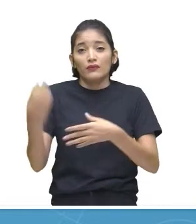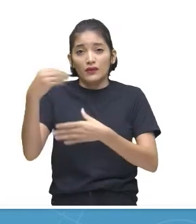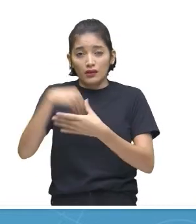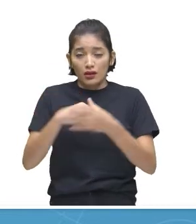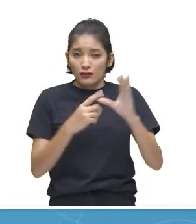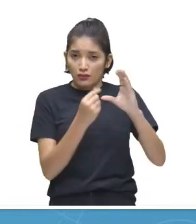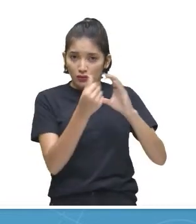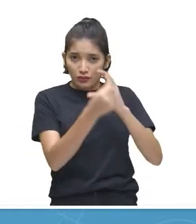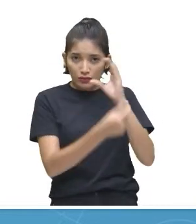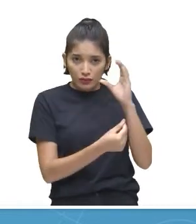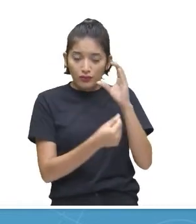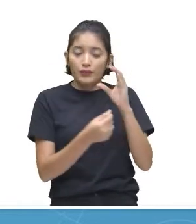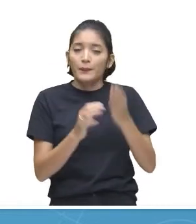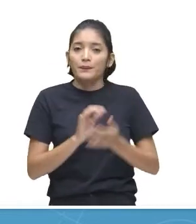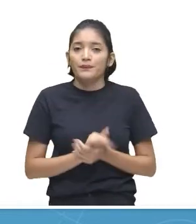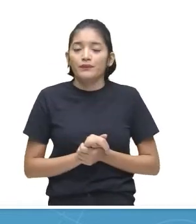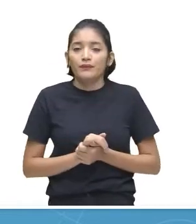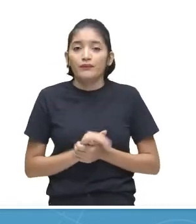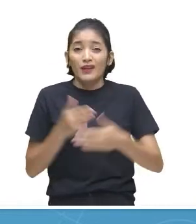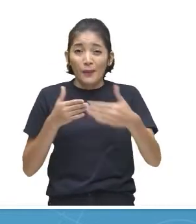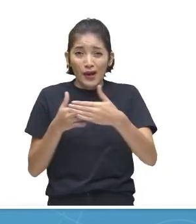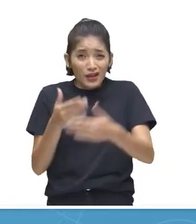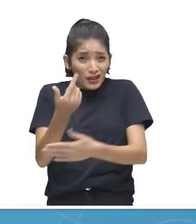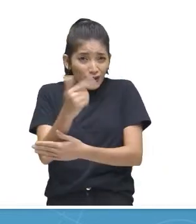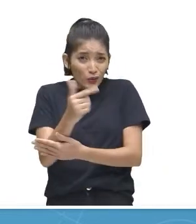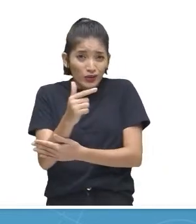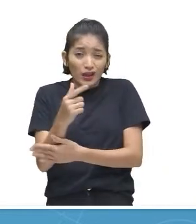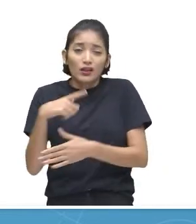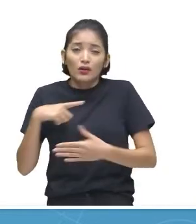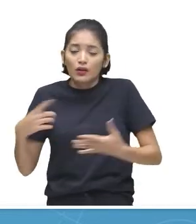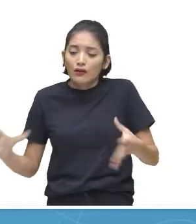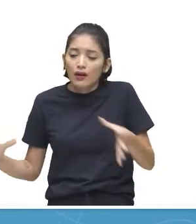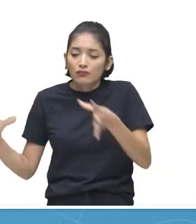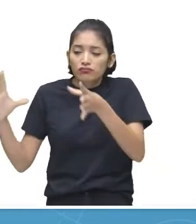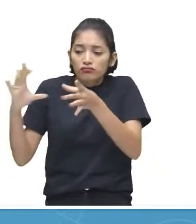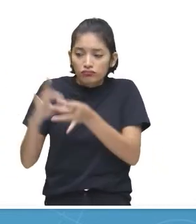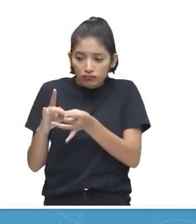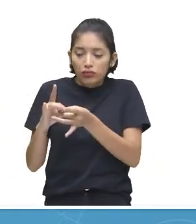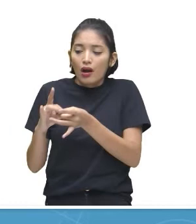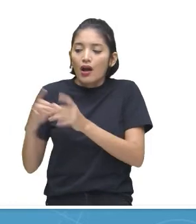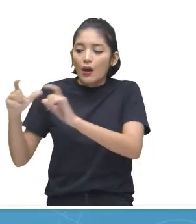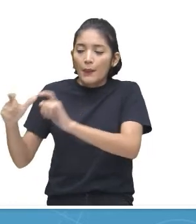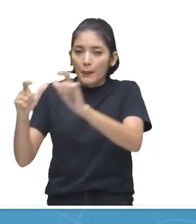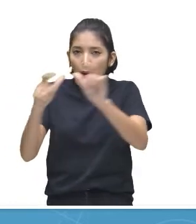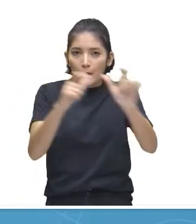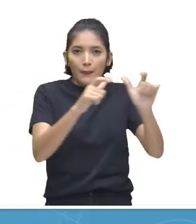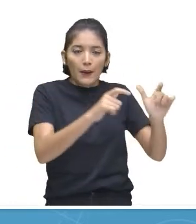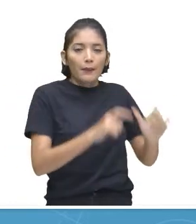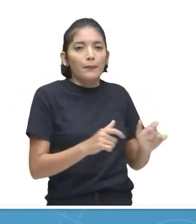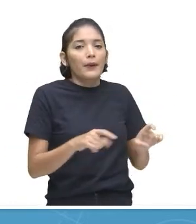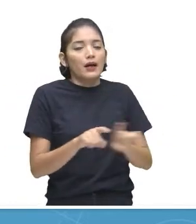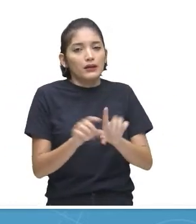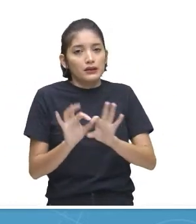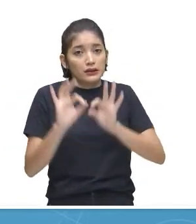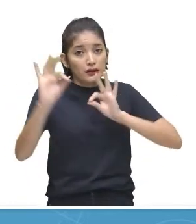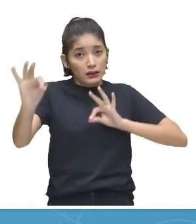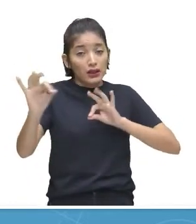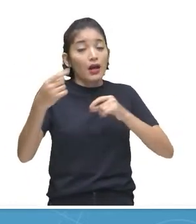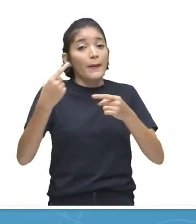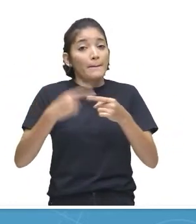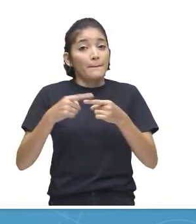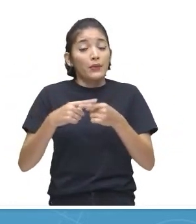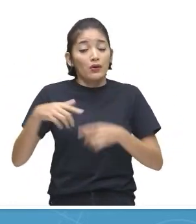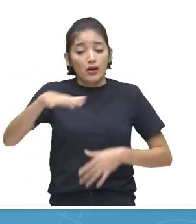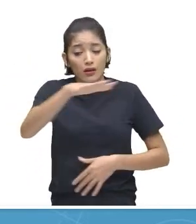Então, quebra de barreiras, ela vai interligar territórios, ela vai integrar, né, distâncias, porque o desenvolvimento